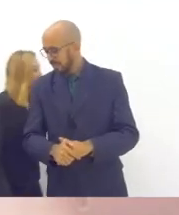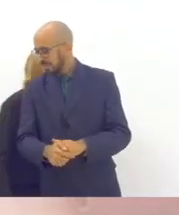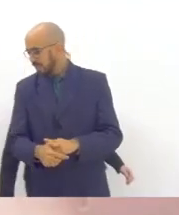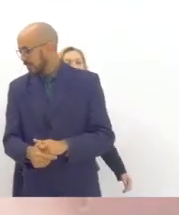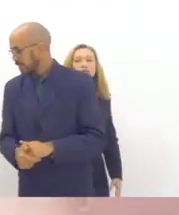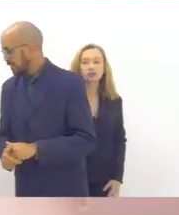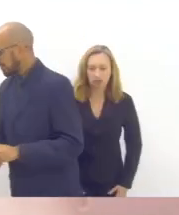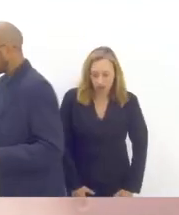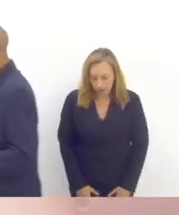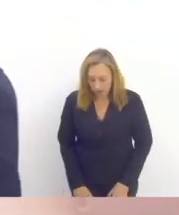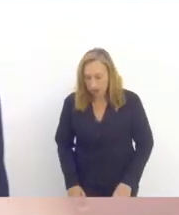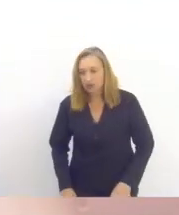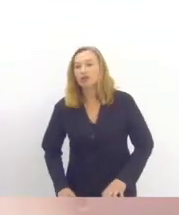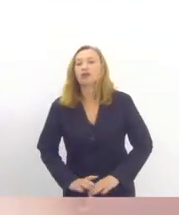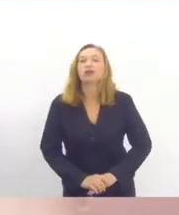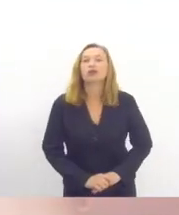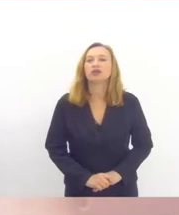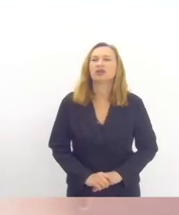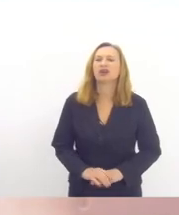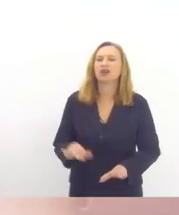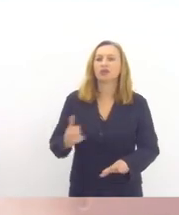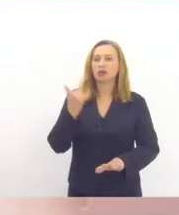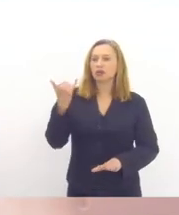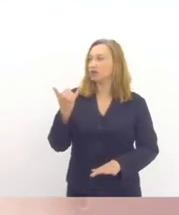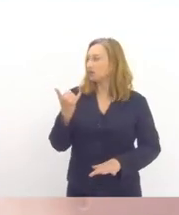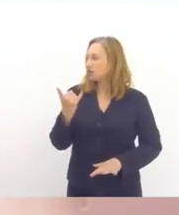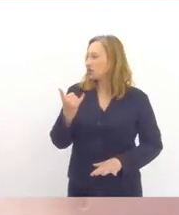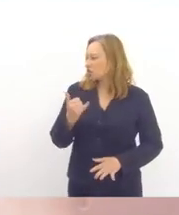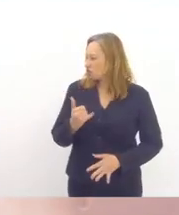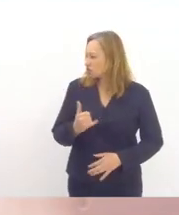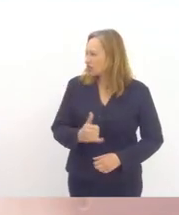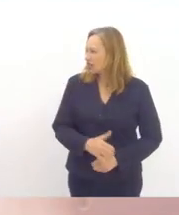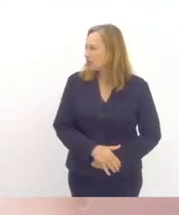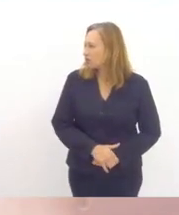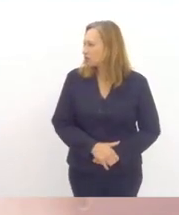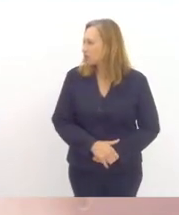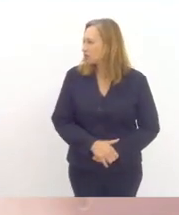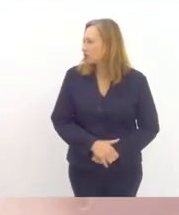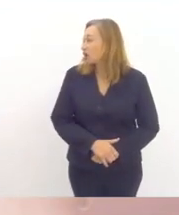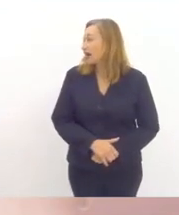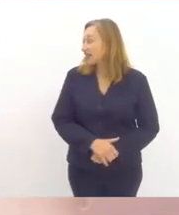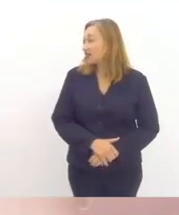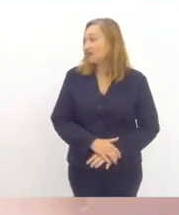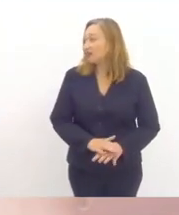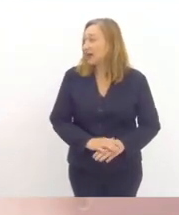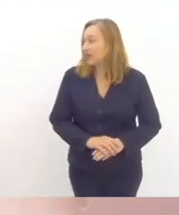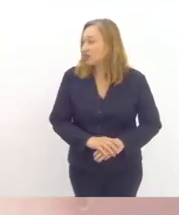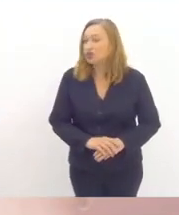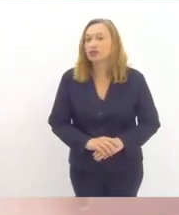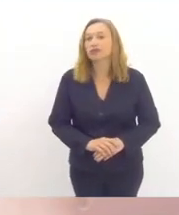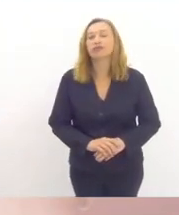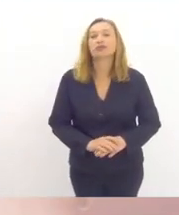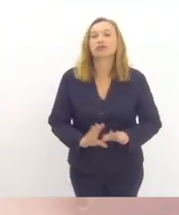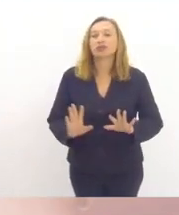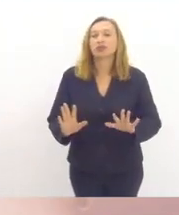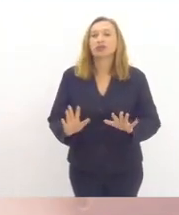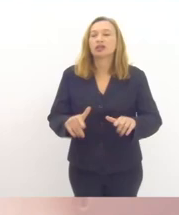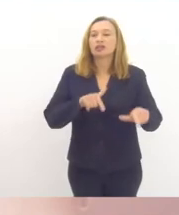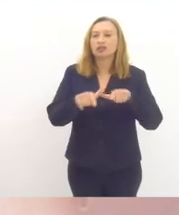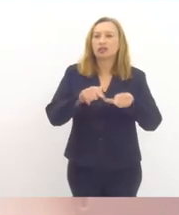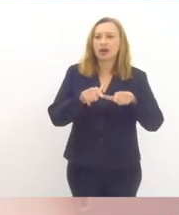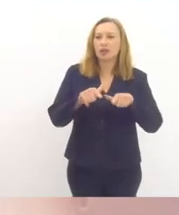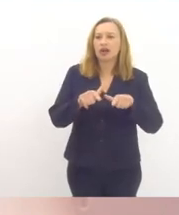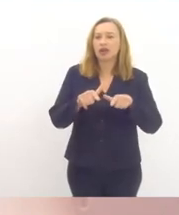muito importante, porque aqui no Rio de Janeiro, por exemplo, eu e o Flávio acompanhamos, fomos autores de uma lei, ao lado do MIC, também do André Celiano, que foi aprovada em plenário,